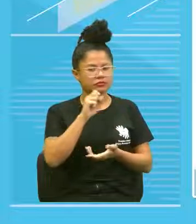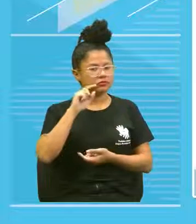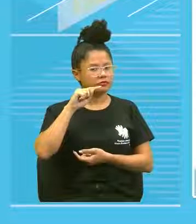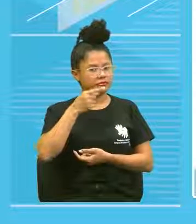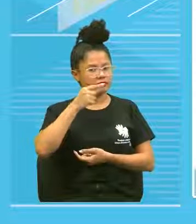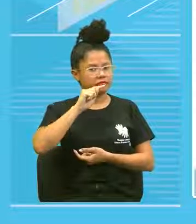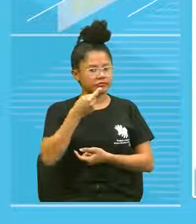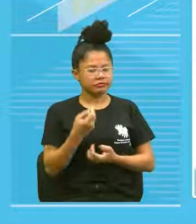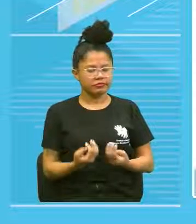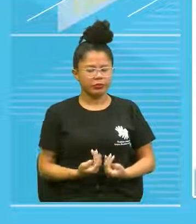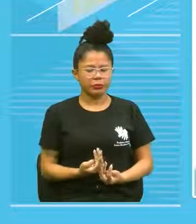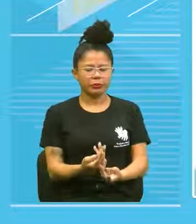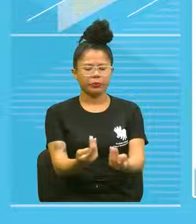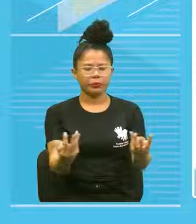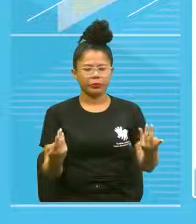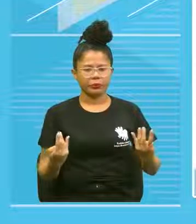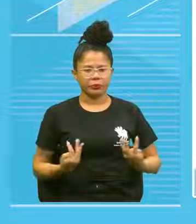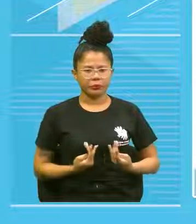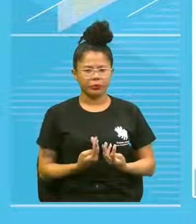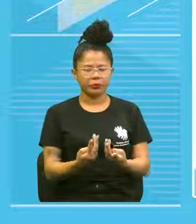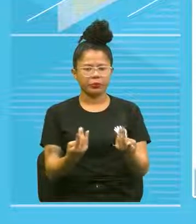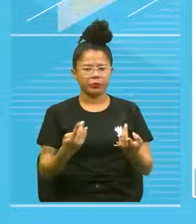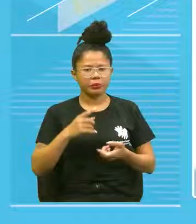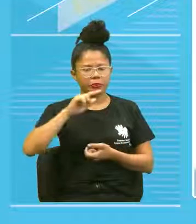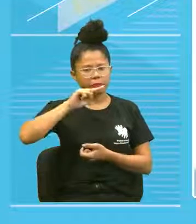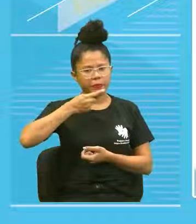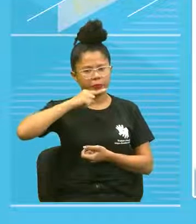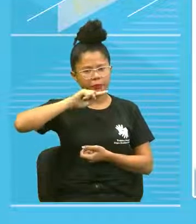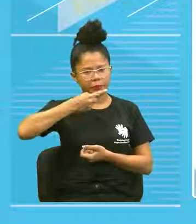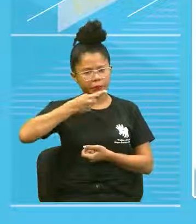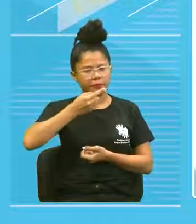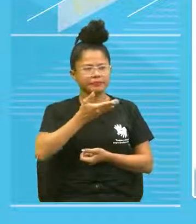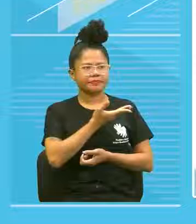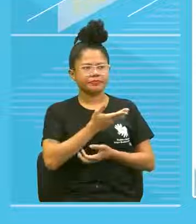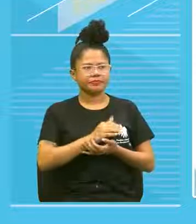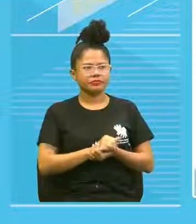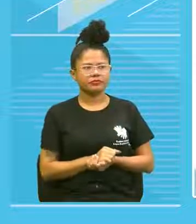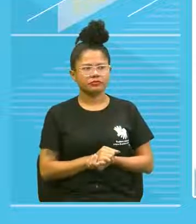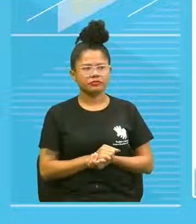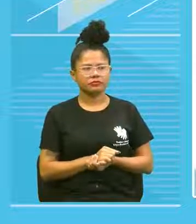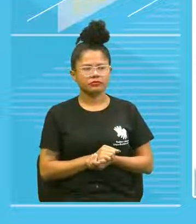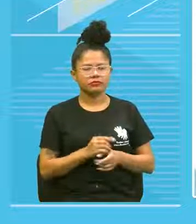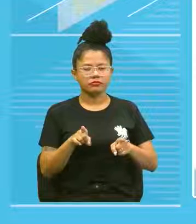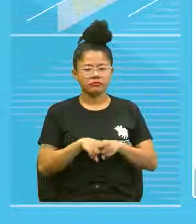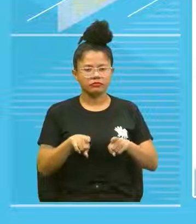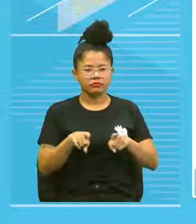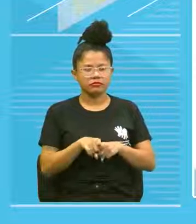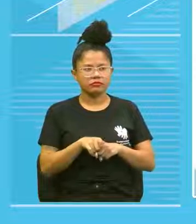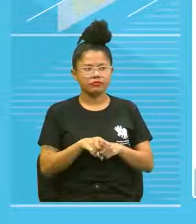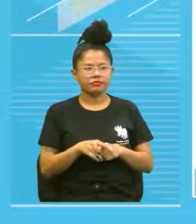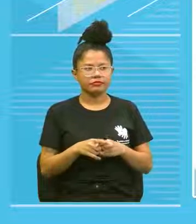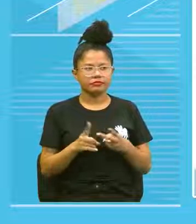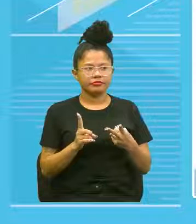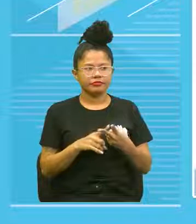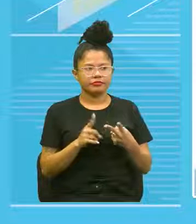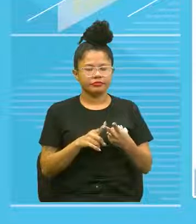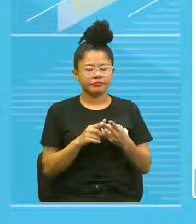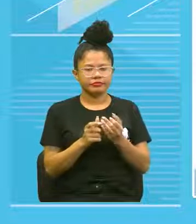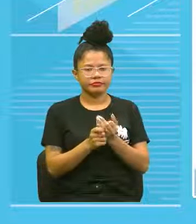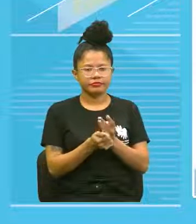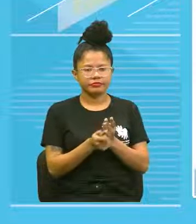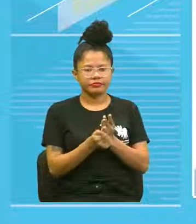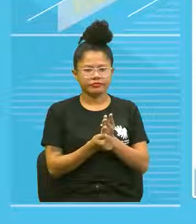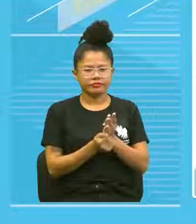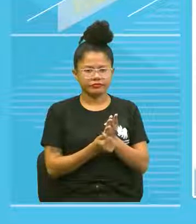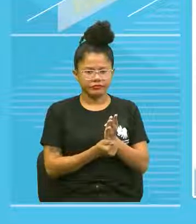chá de açúcar e também é extraído do